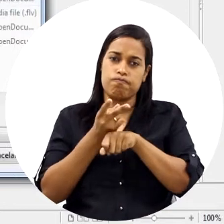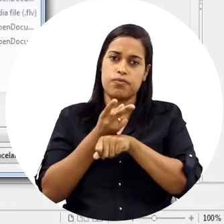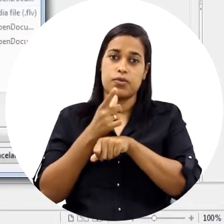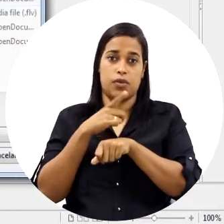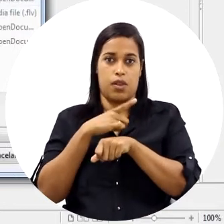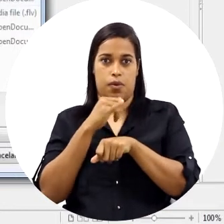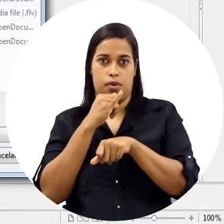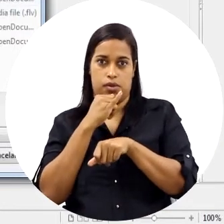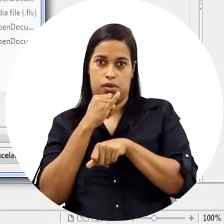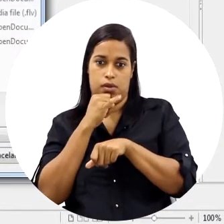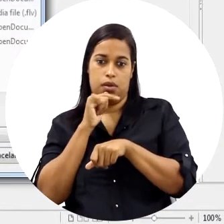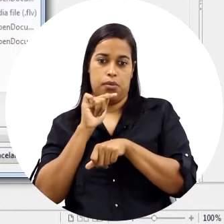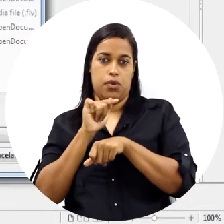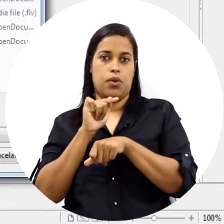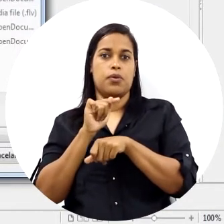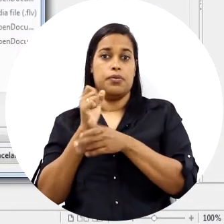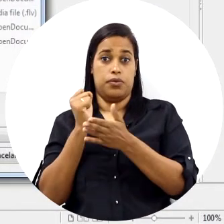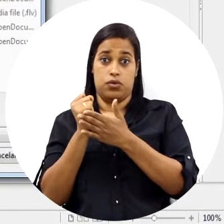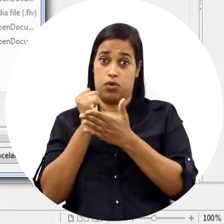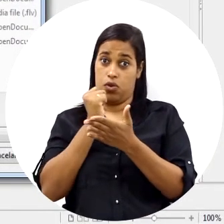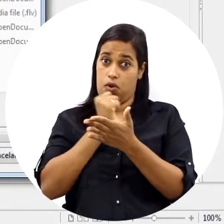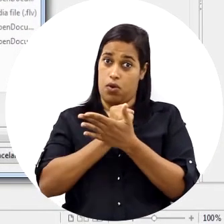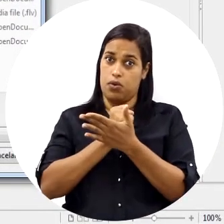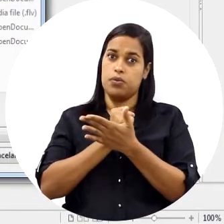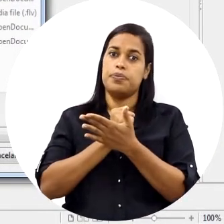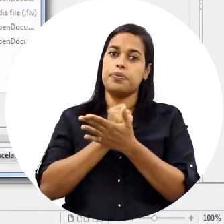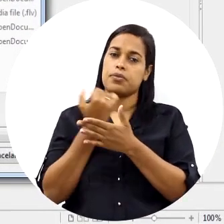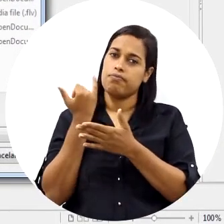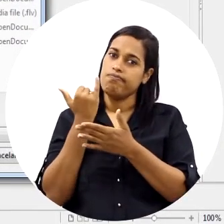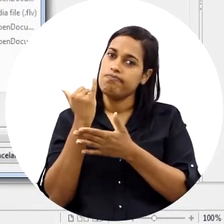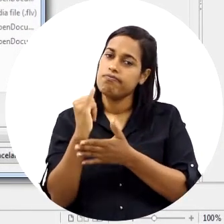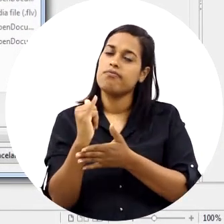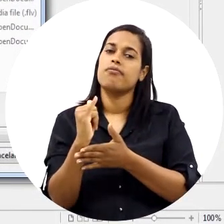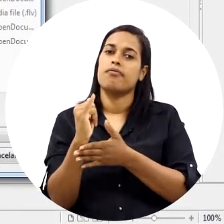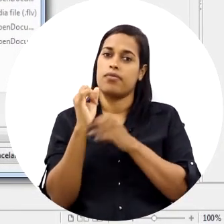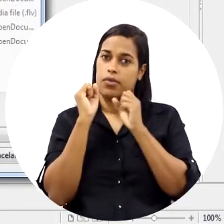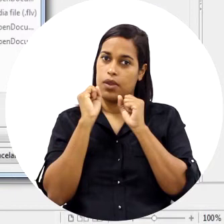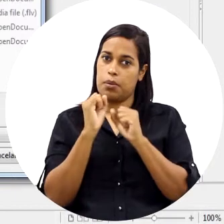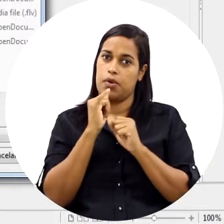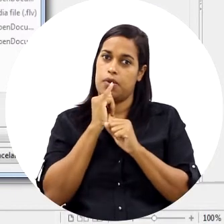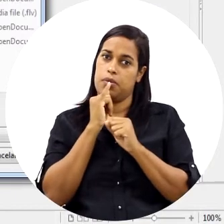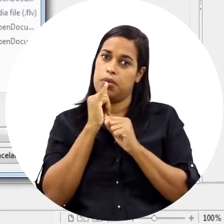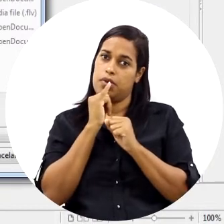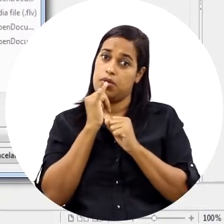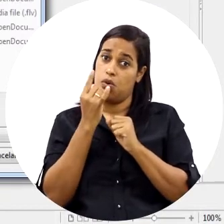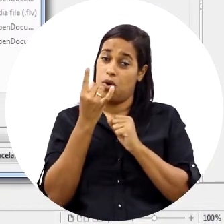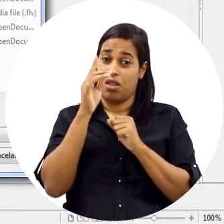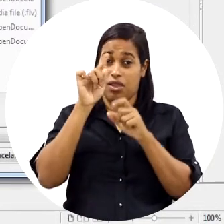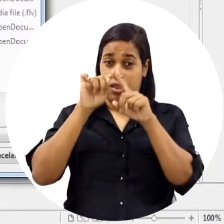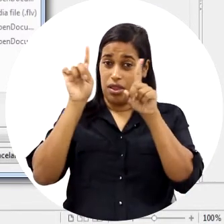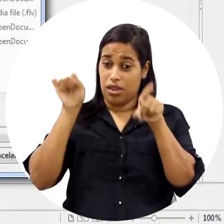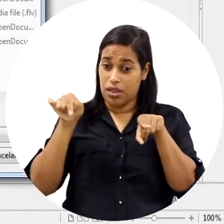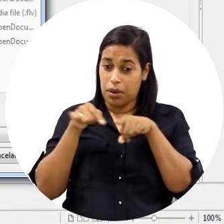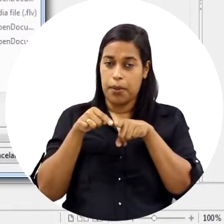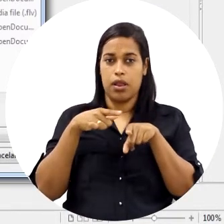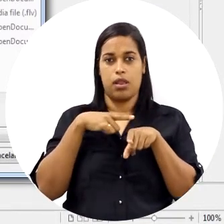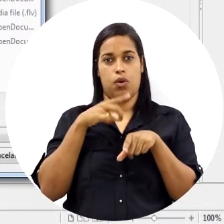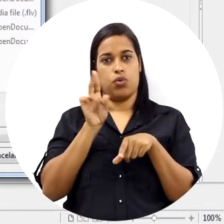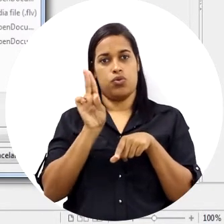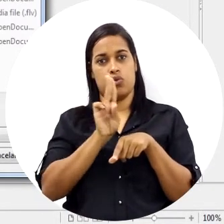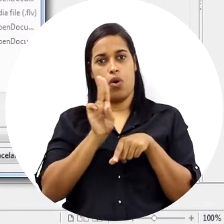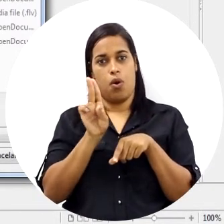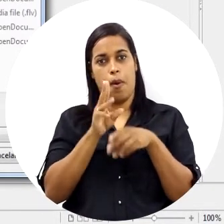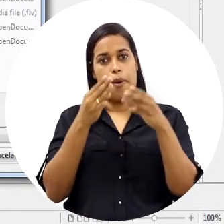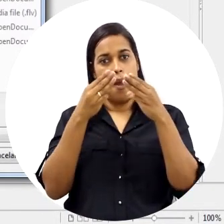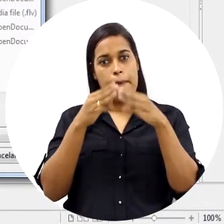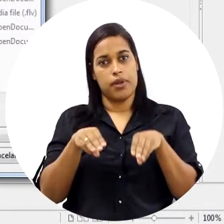Tenho aqui um exemplo também, que esse documento aqui que é uma planilha eletrônica. Pode ser basicamente uma tabela, onde você tem um nome e